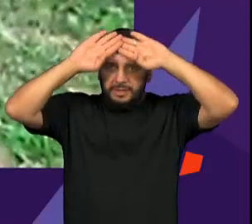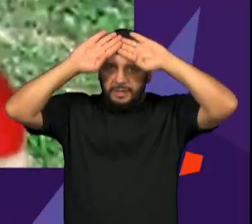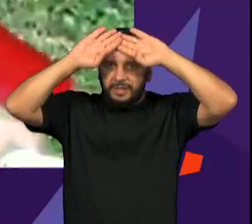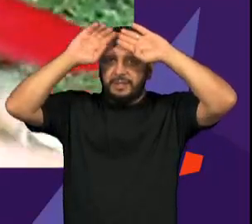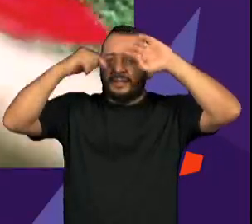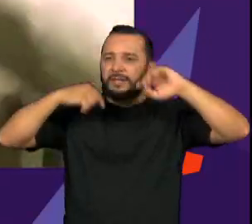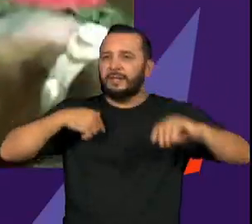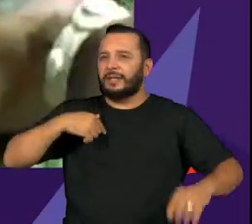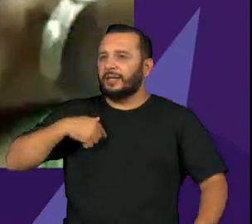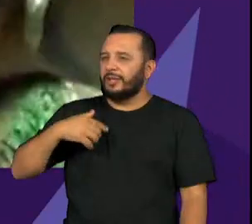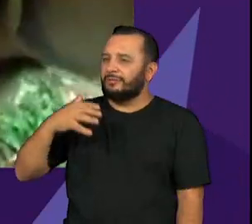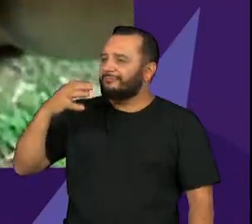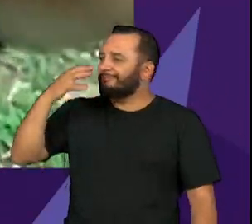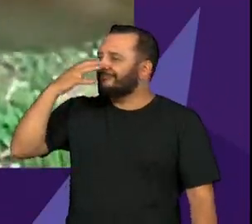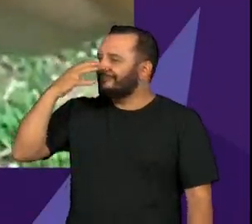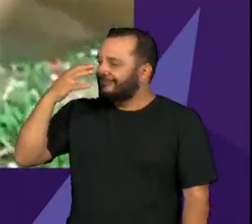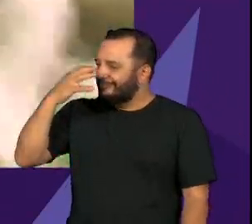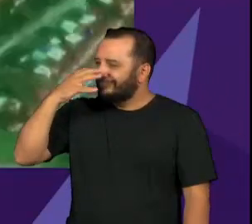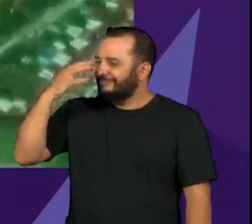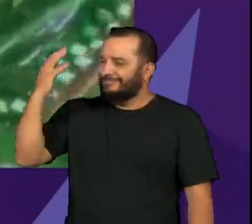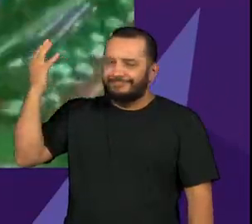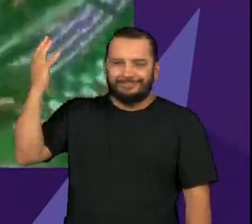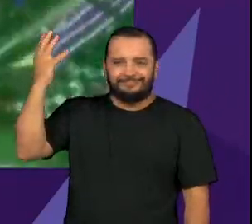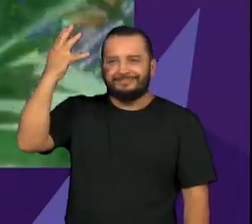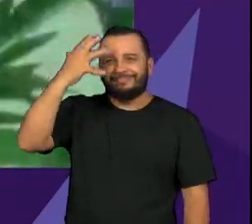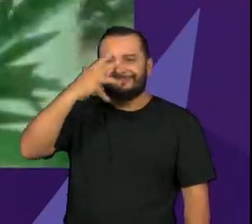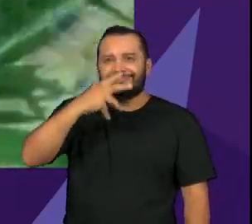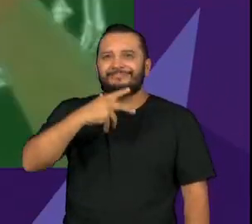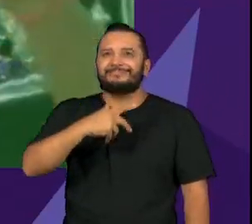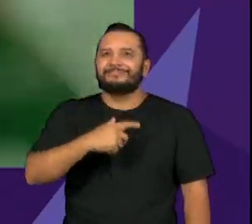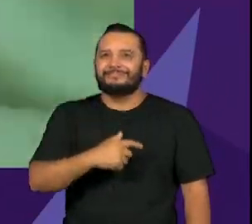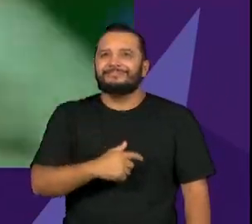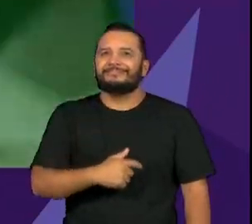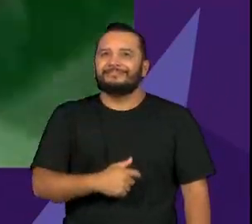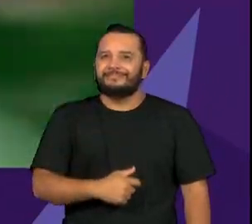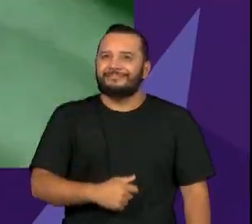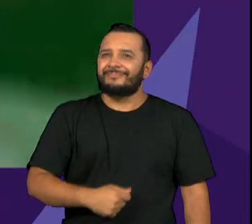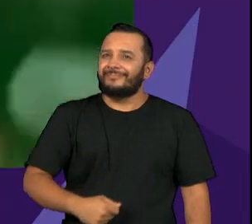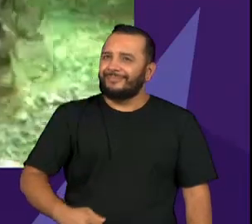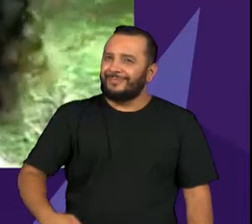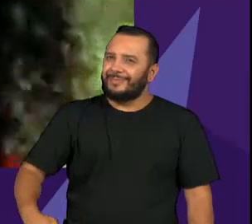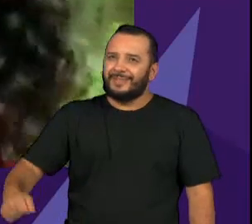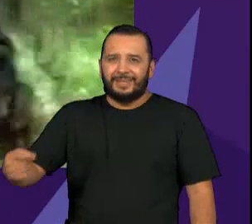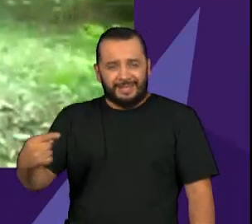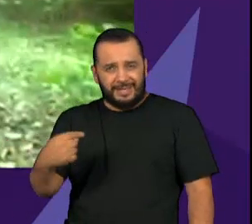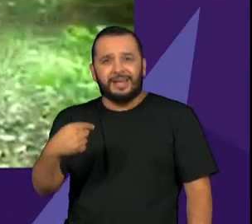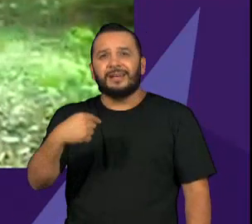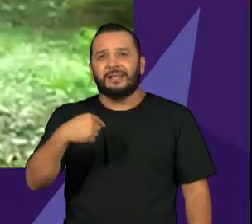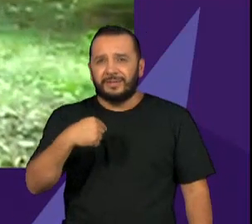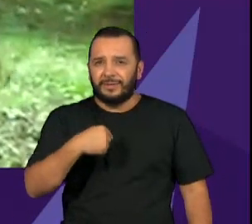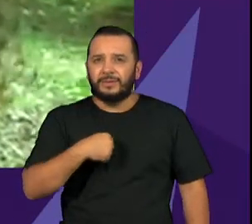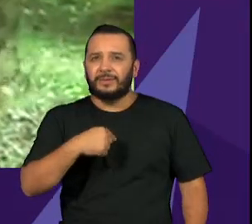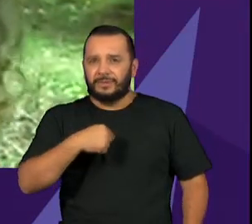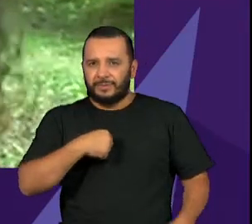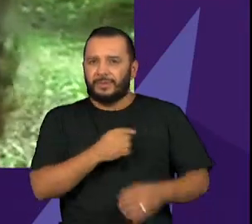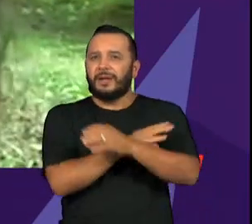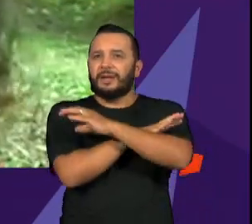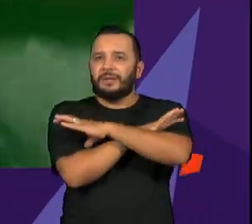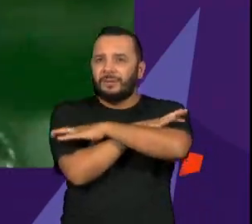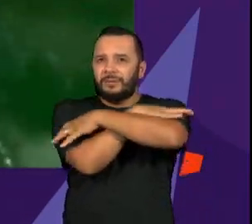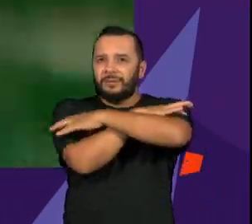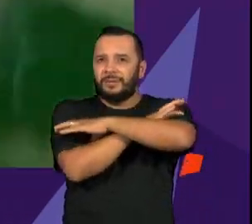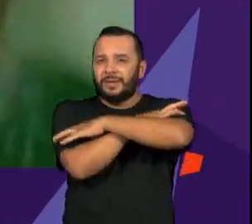dá volta no mundo, meu pai. Com seu arolé, ó vermelho pra